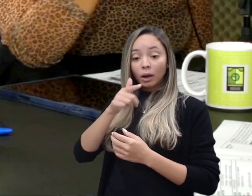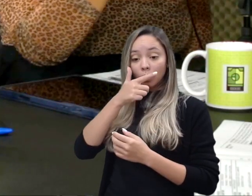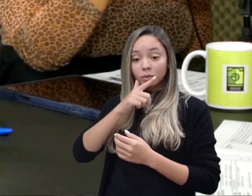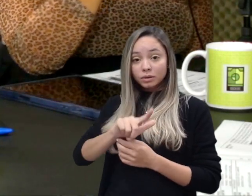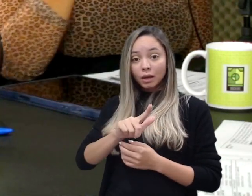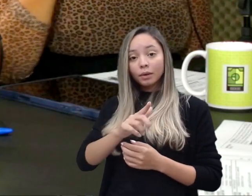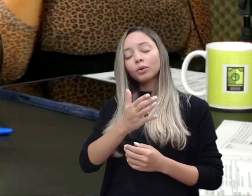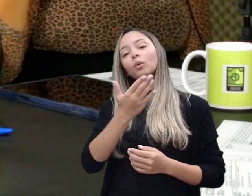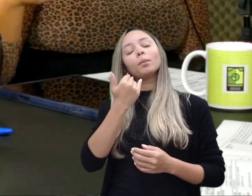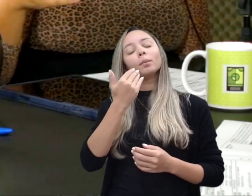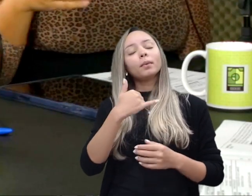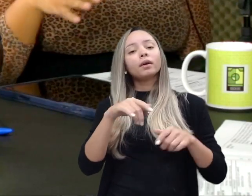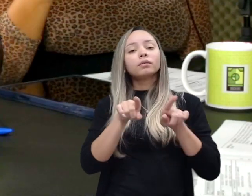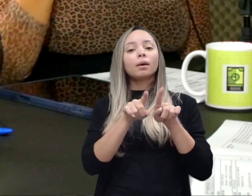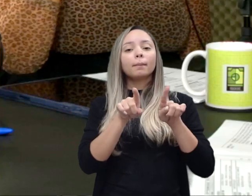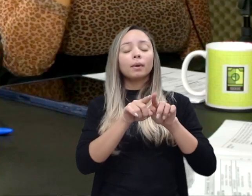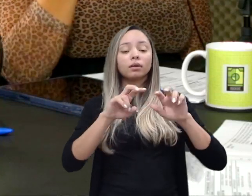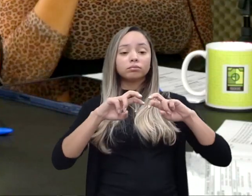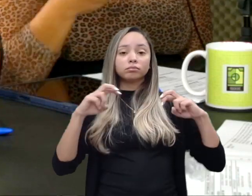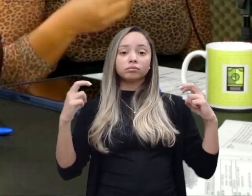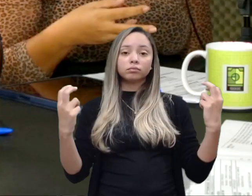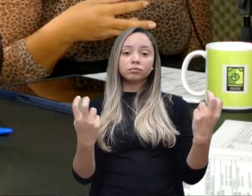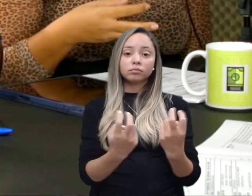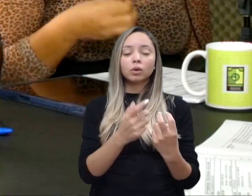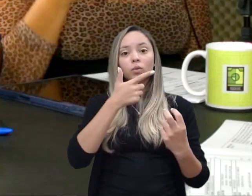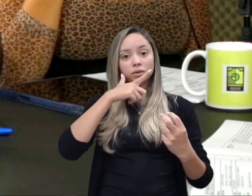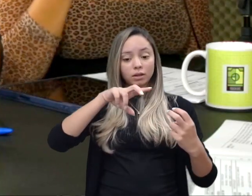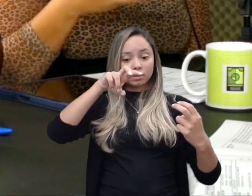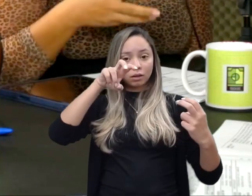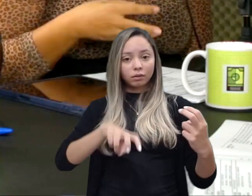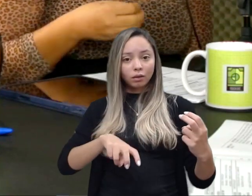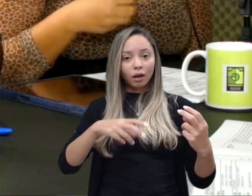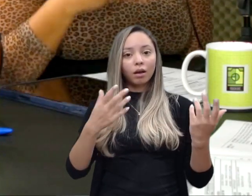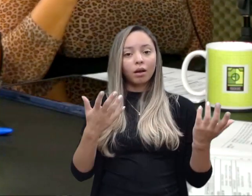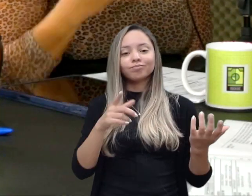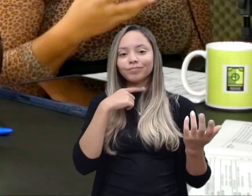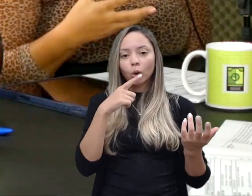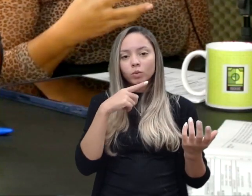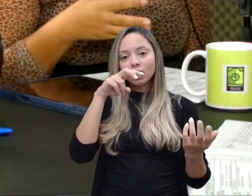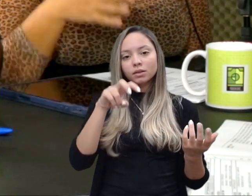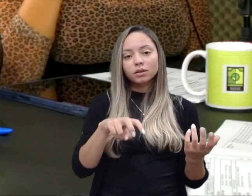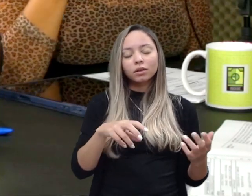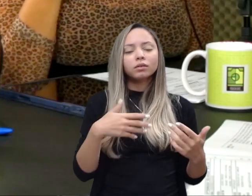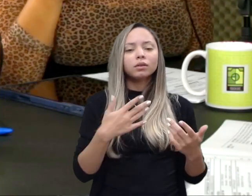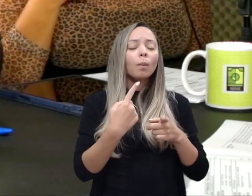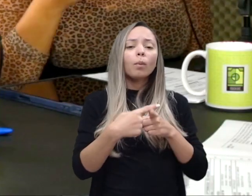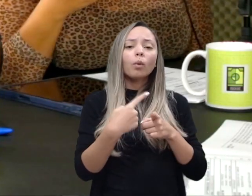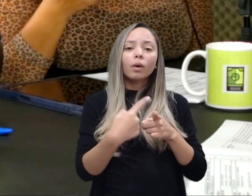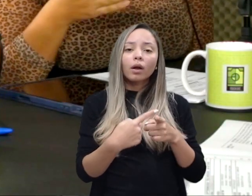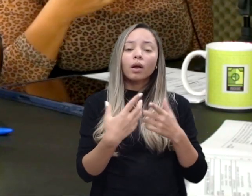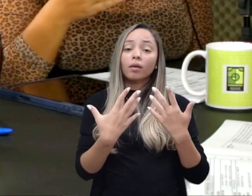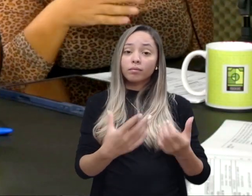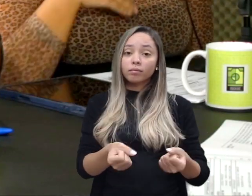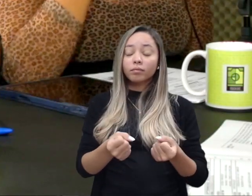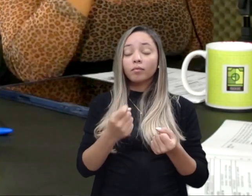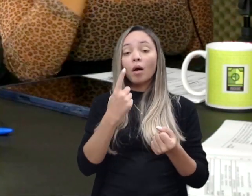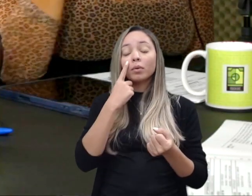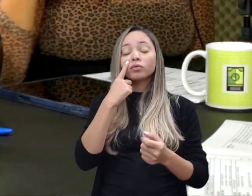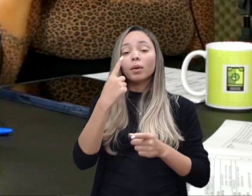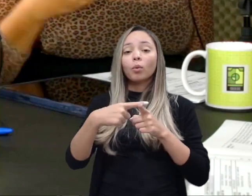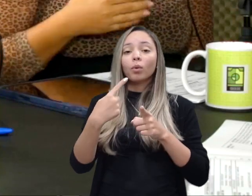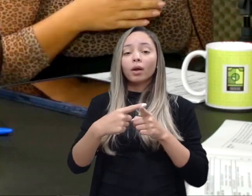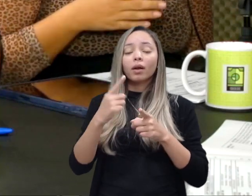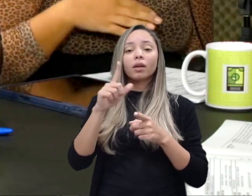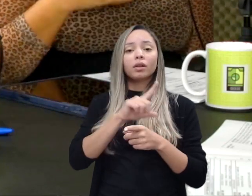hora da roda, da conversa, se ele consegue se sentar, ele não consegue. Então, por que ele não consegue? Tá muito alto o barulho da